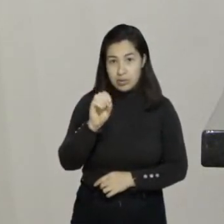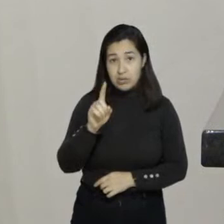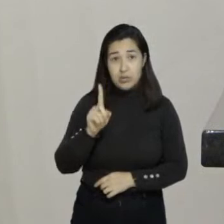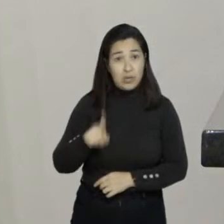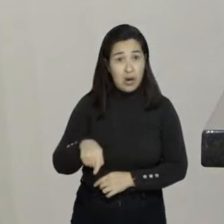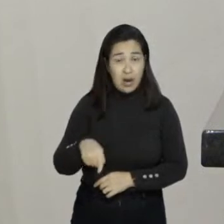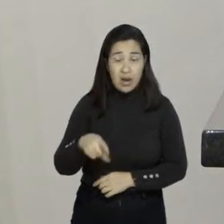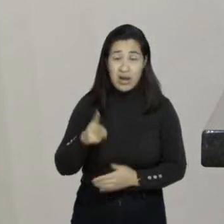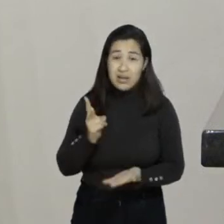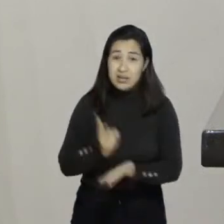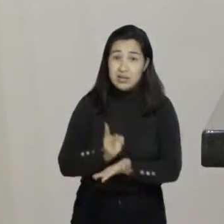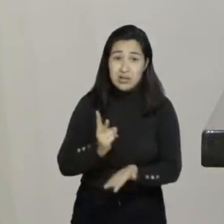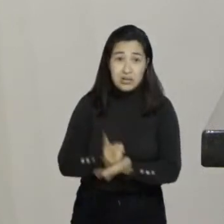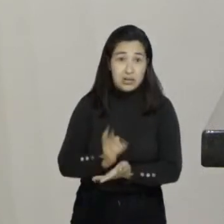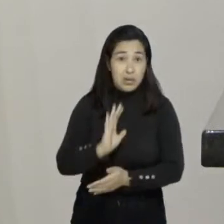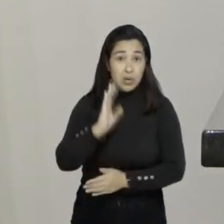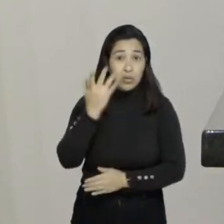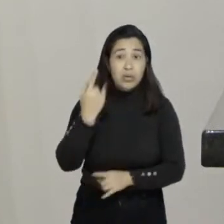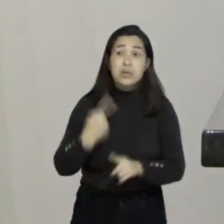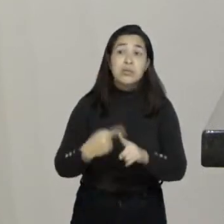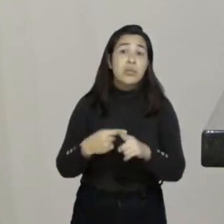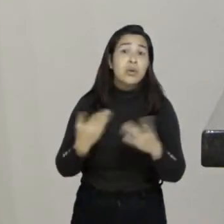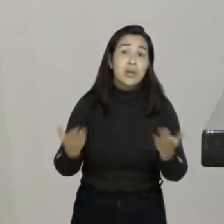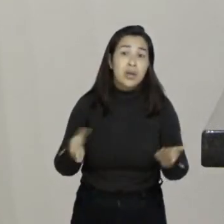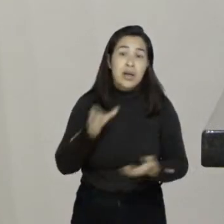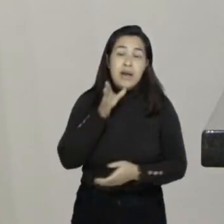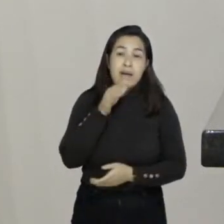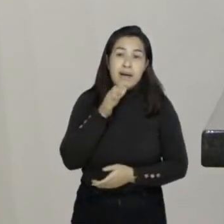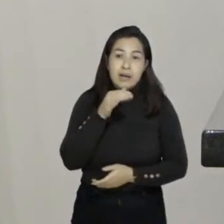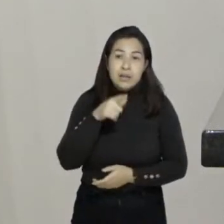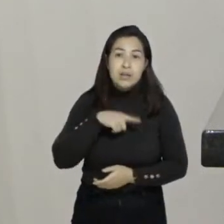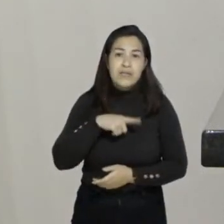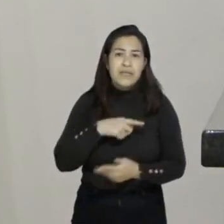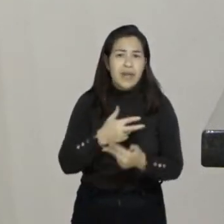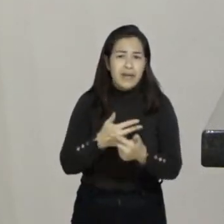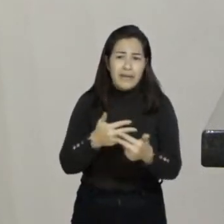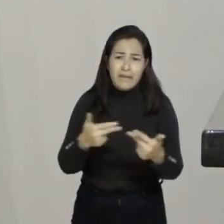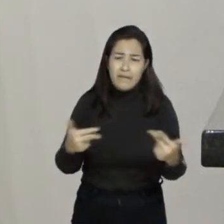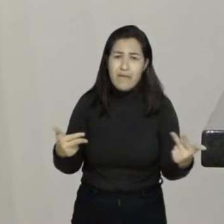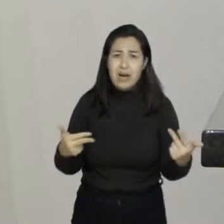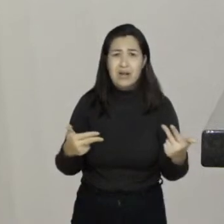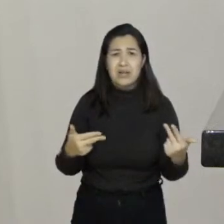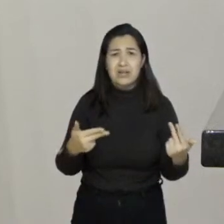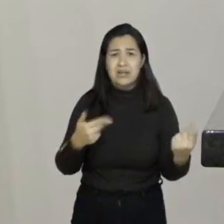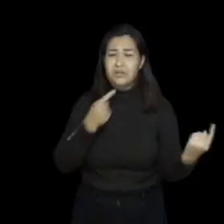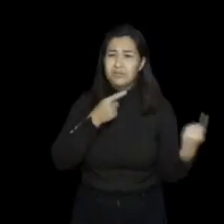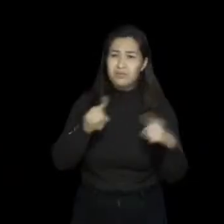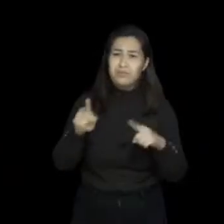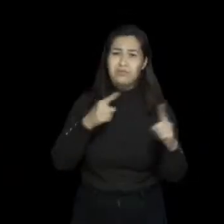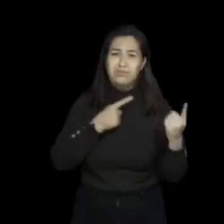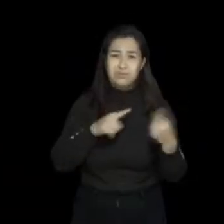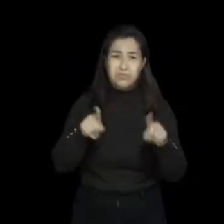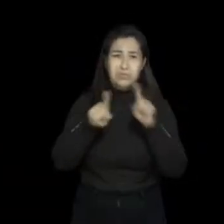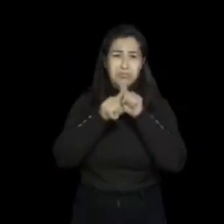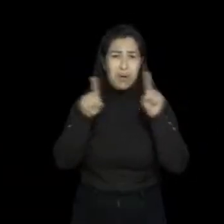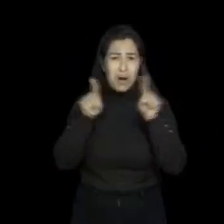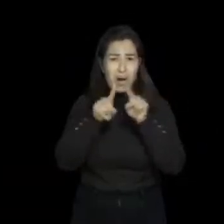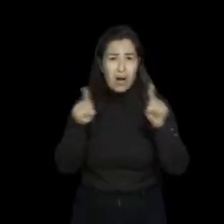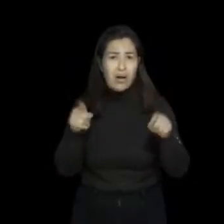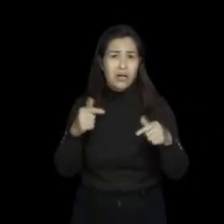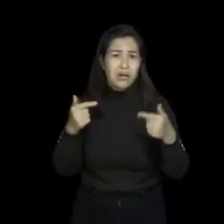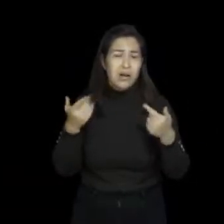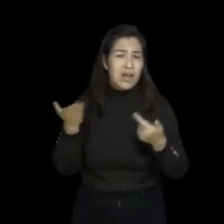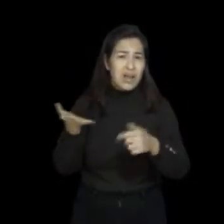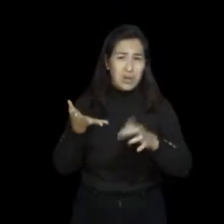recorrente a gente precisa entender o que tá acontecendo a casan tem diversas acusações muitas reclamações de serviço de qualidade